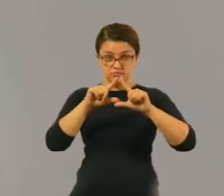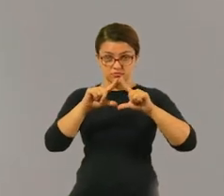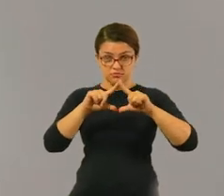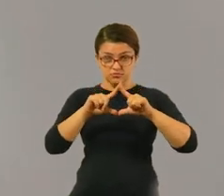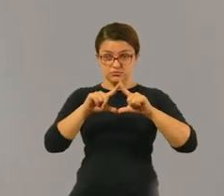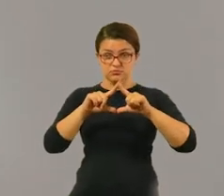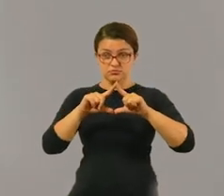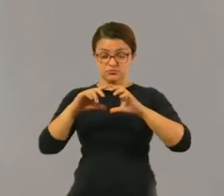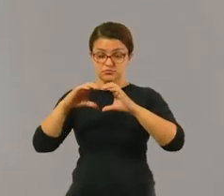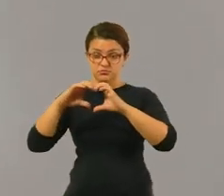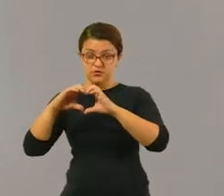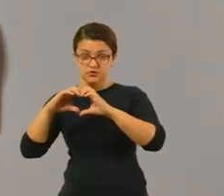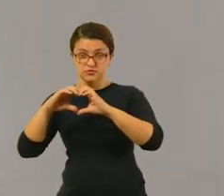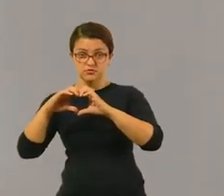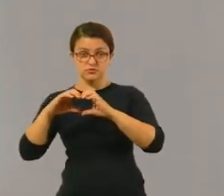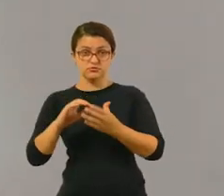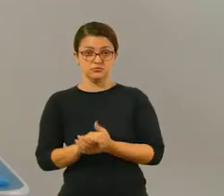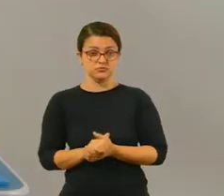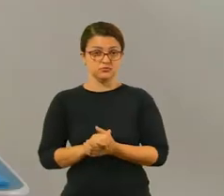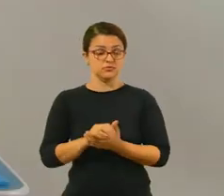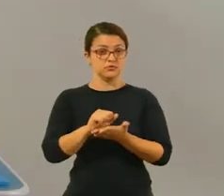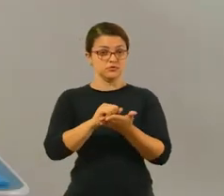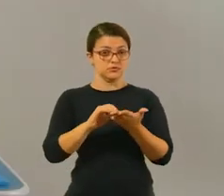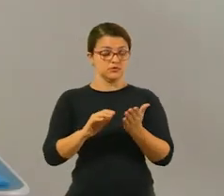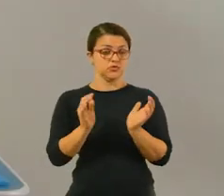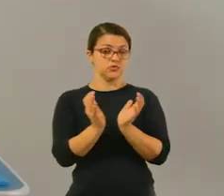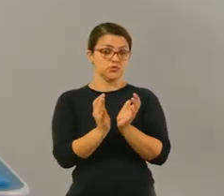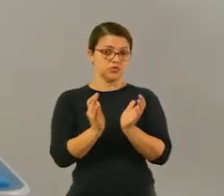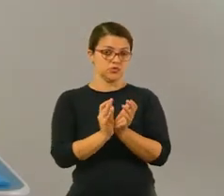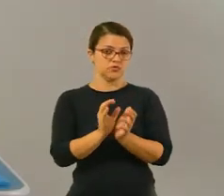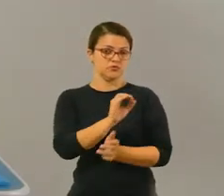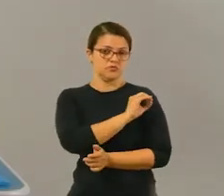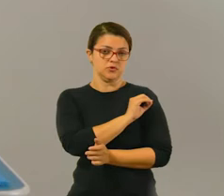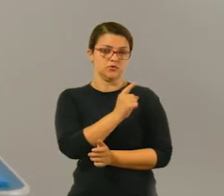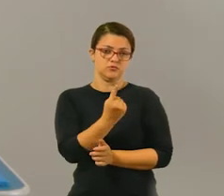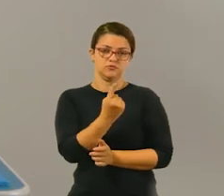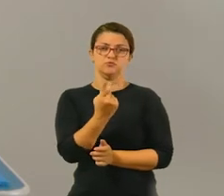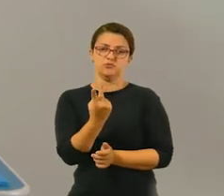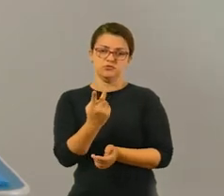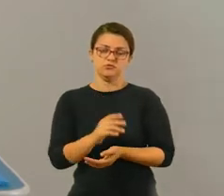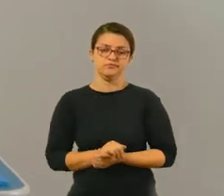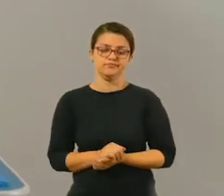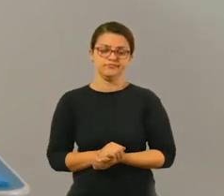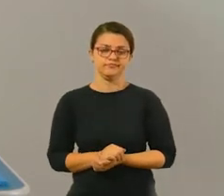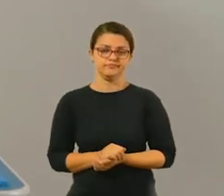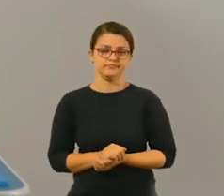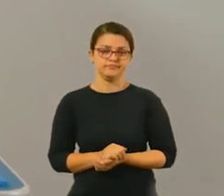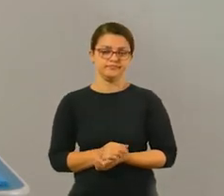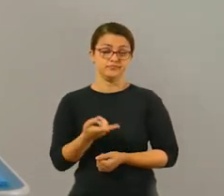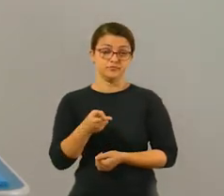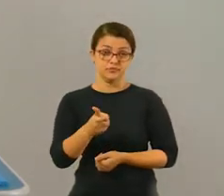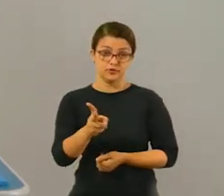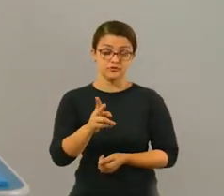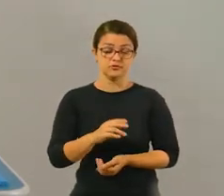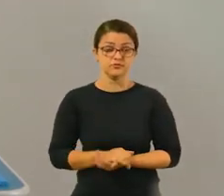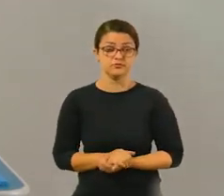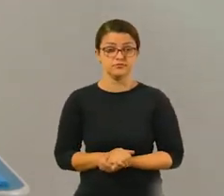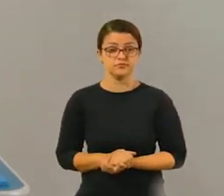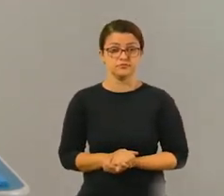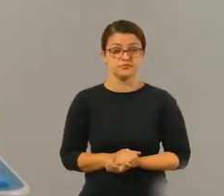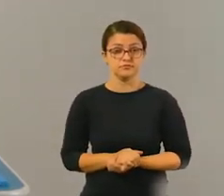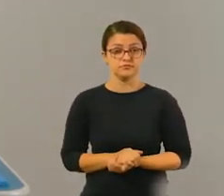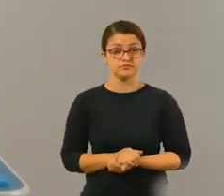e heart. Bora lá? Essa é a missão para a turma do pré-1 e do pré-2. Tudo bem? Bom,